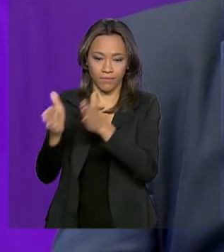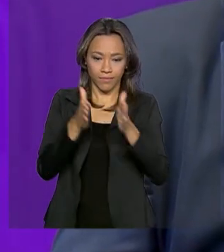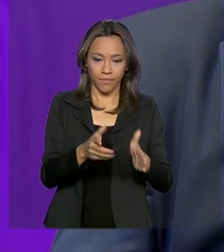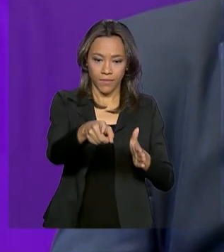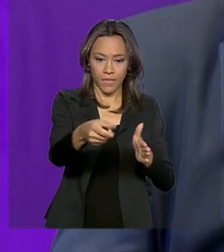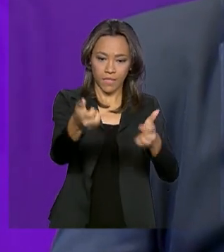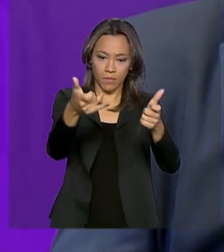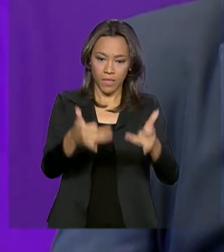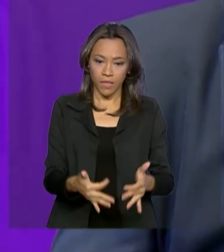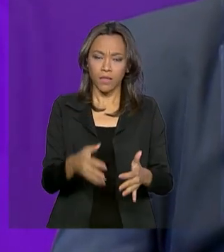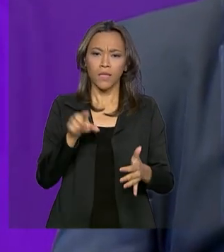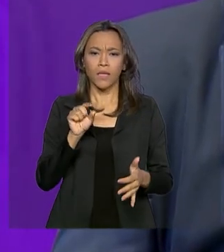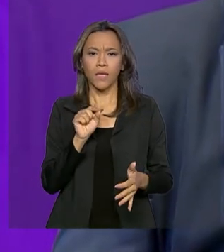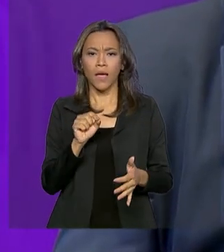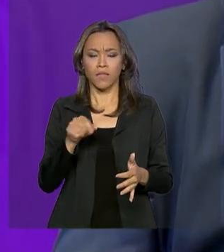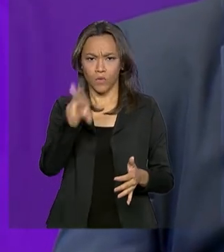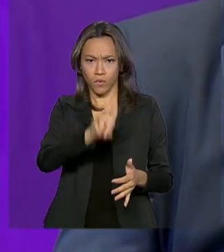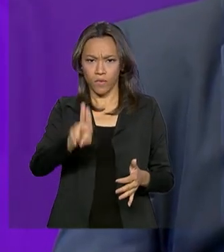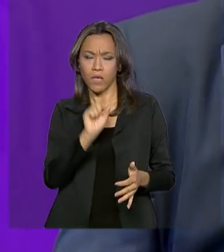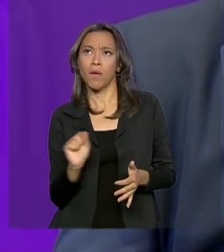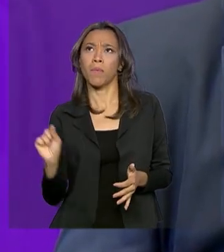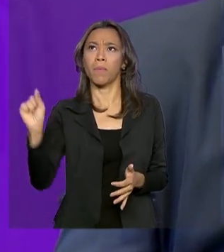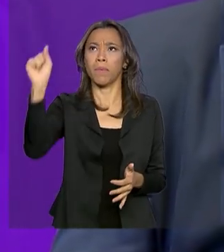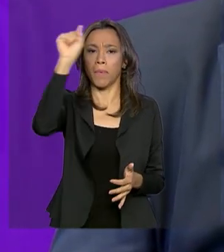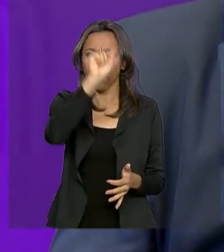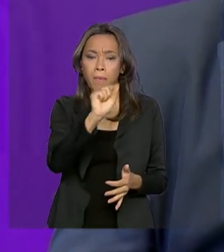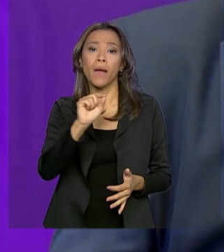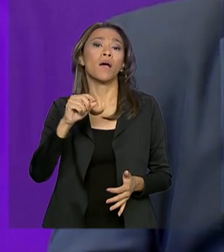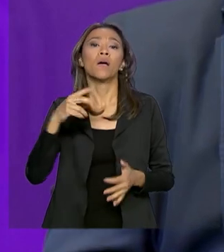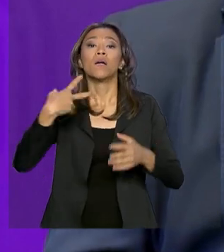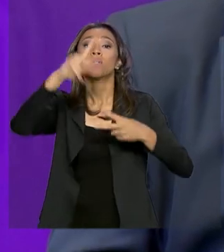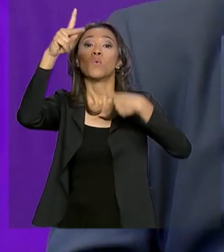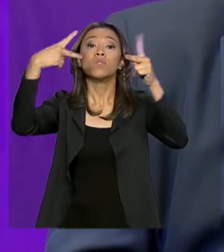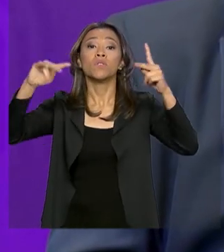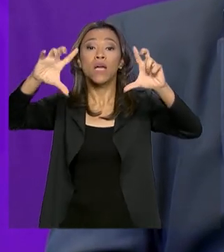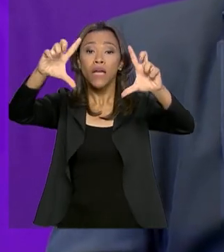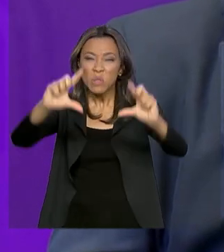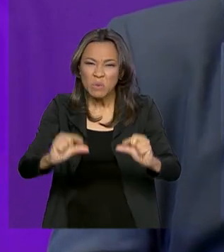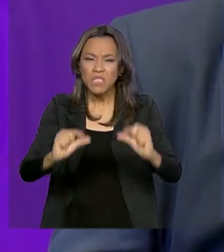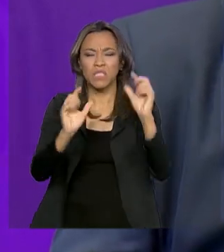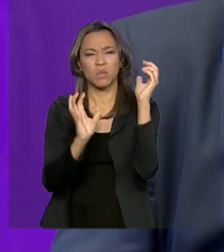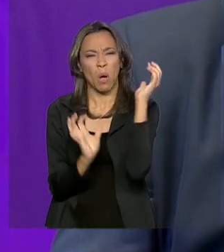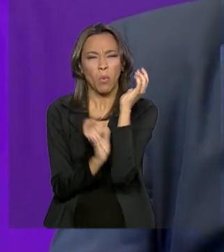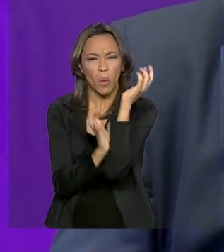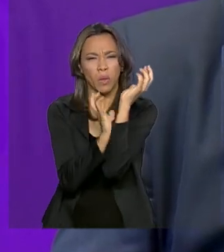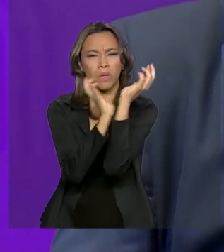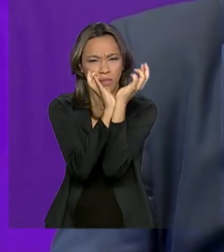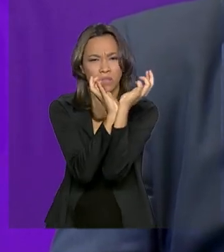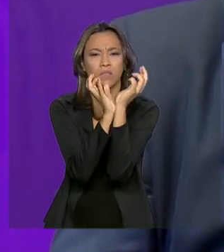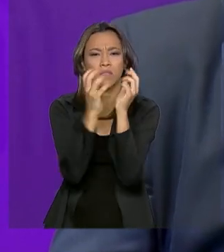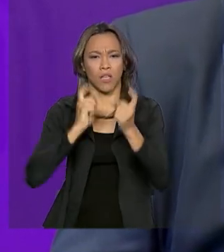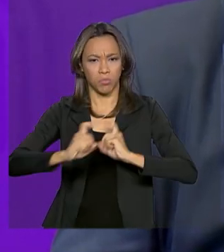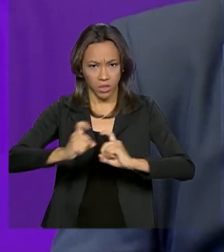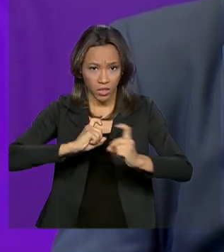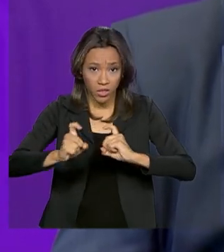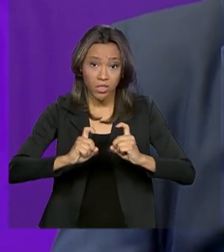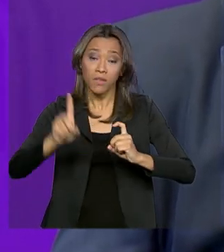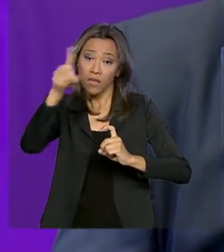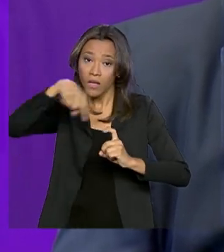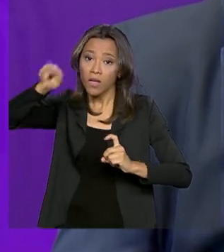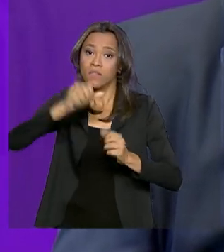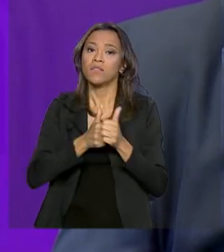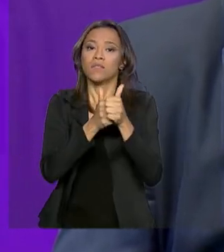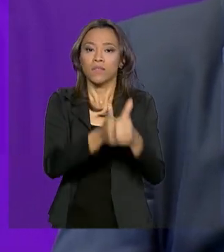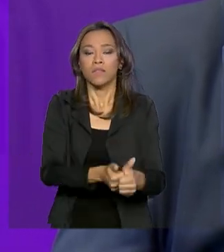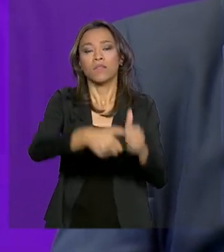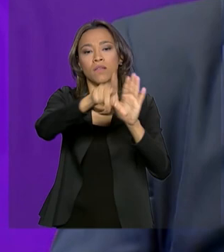que as instituições, mediante uma simplificação dos seus processos, uma desburocratização dos seus atos, cumpra a legislação vigente